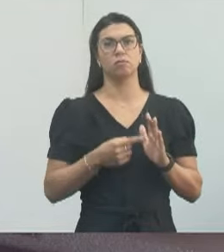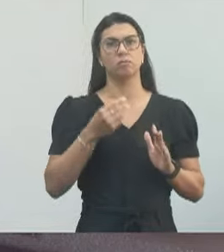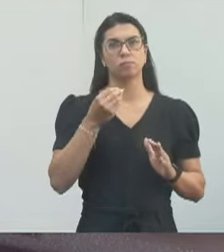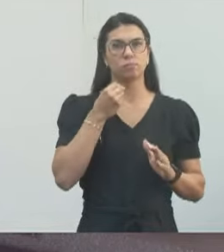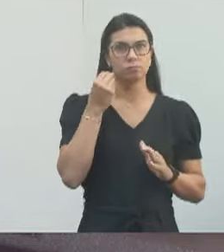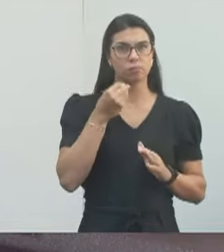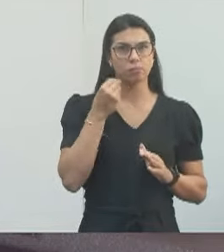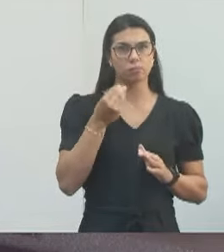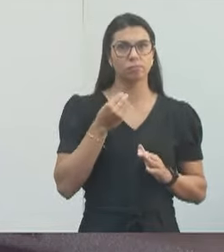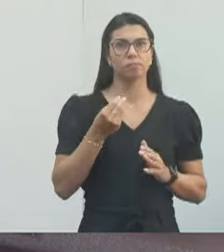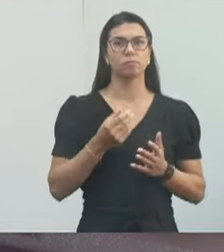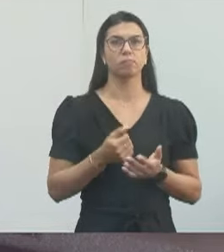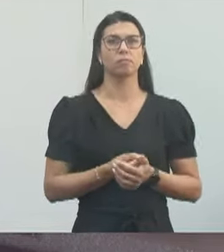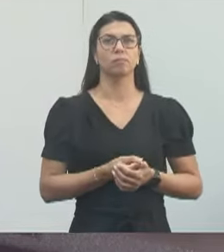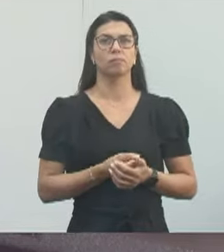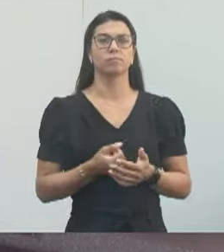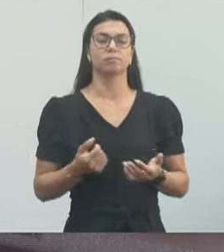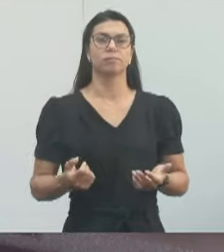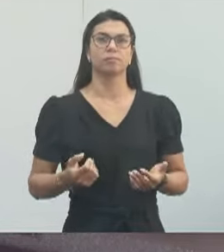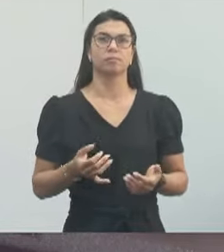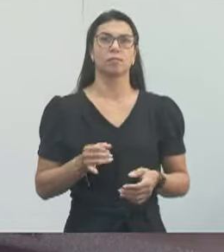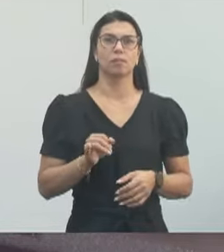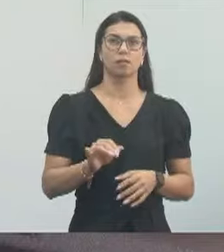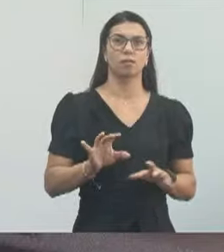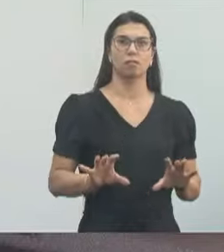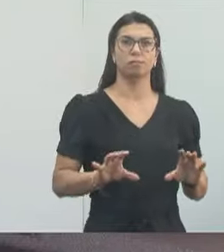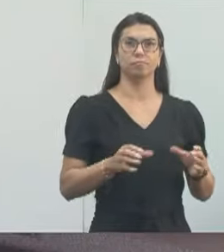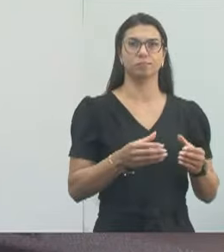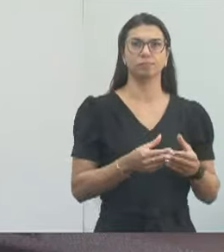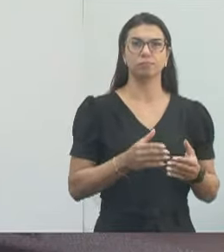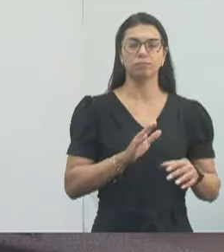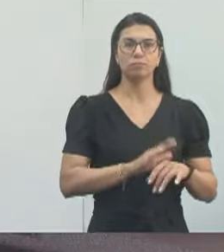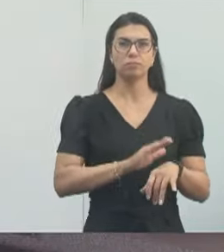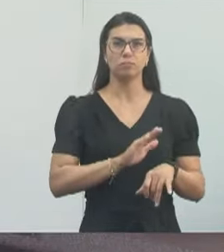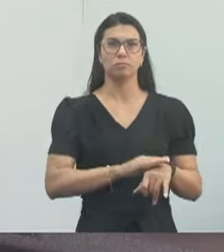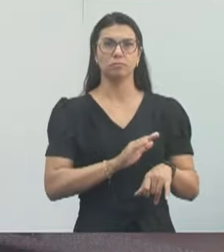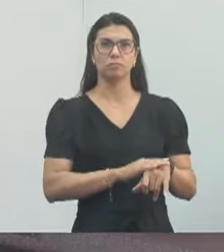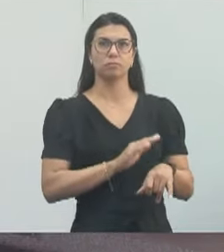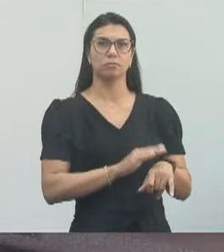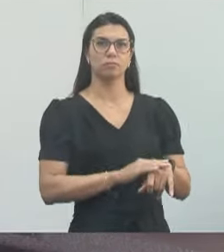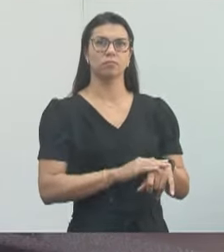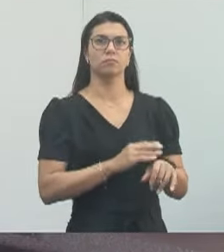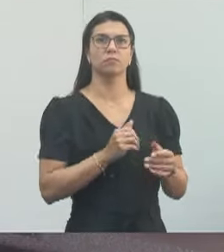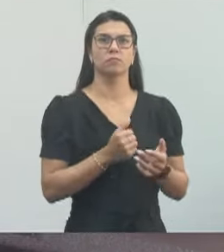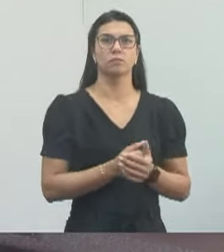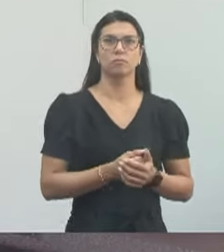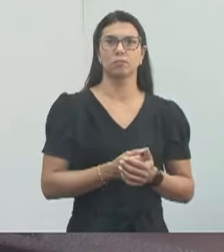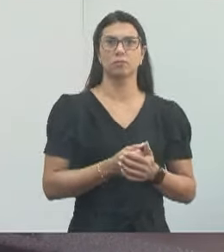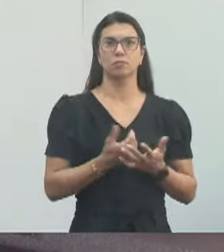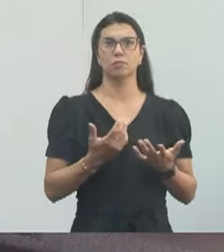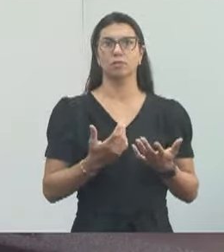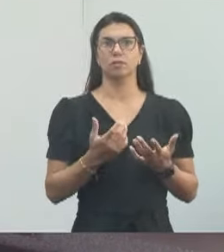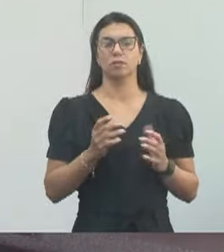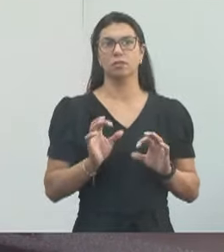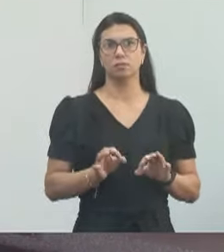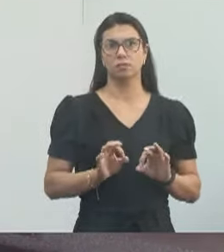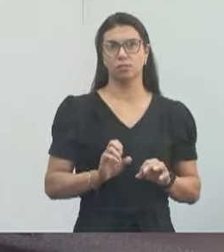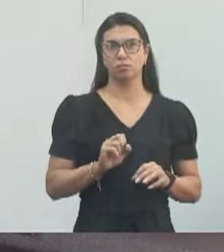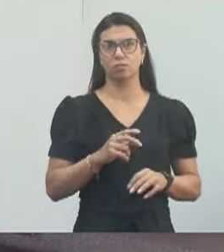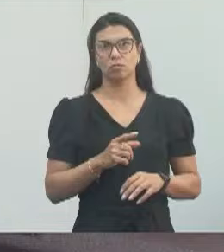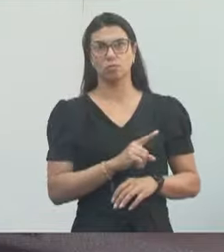critérios para determinar se a equipe realiza a dirigência de forma completa ou